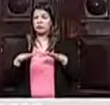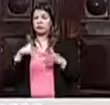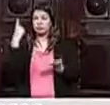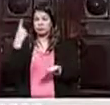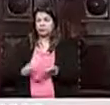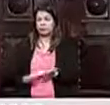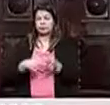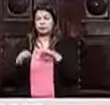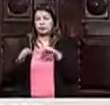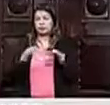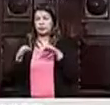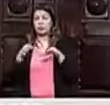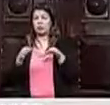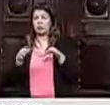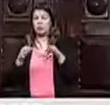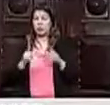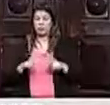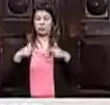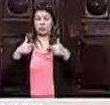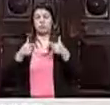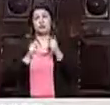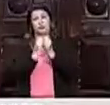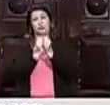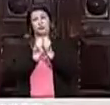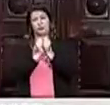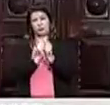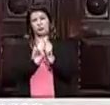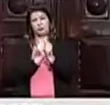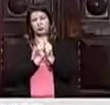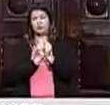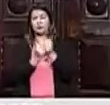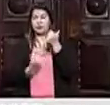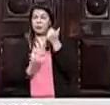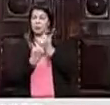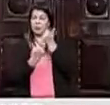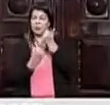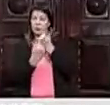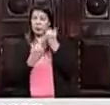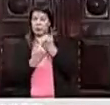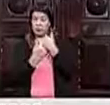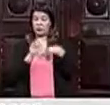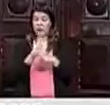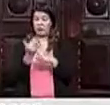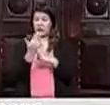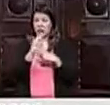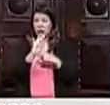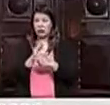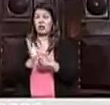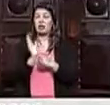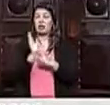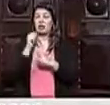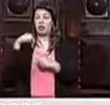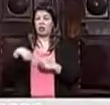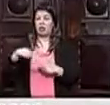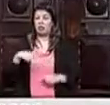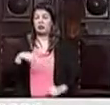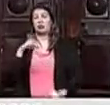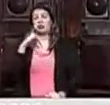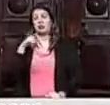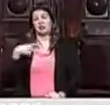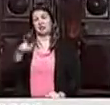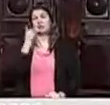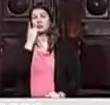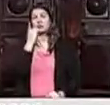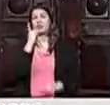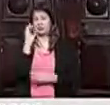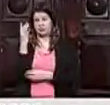ação para lutarmos juntos, com o meu mandato à disposição, para colaborar, para resolver pleitos como foi colocados aqui, pelo deputado Gilberto Palmares.